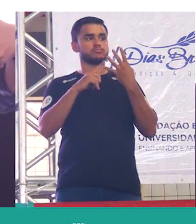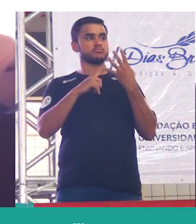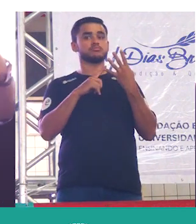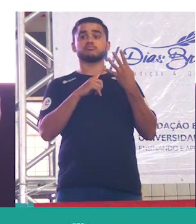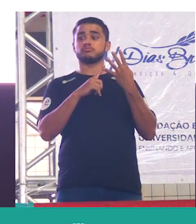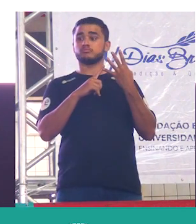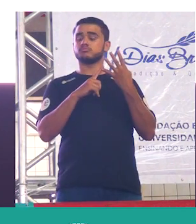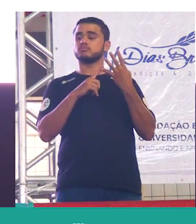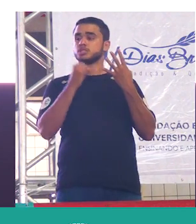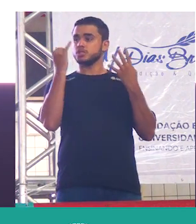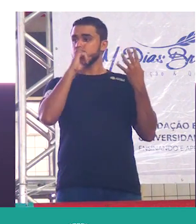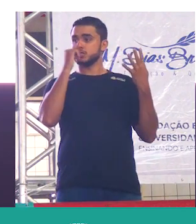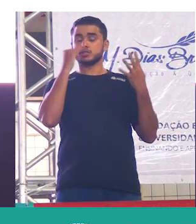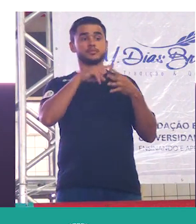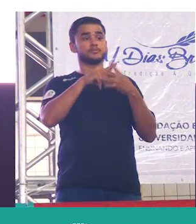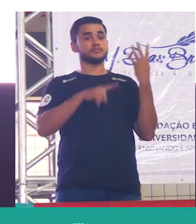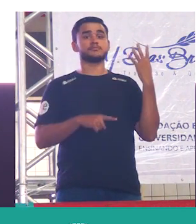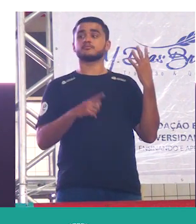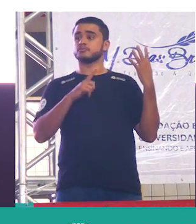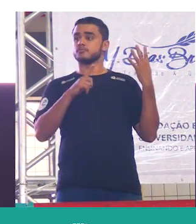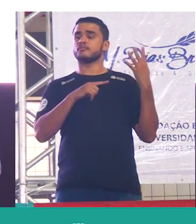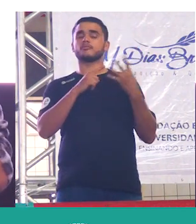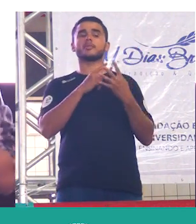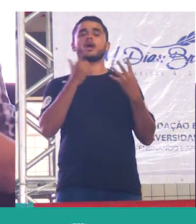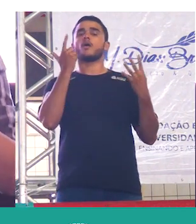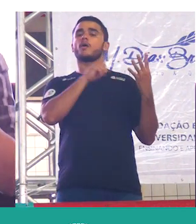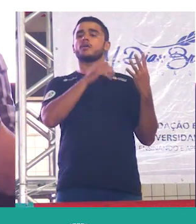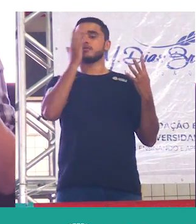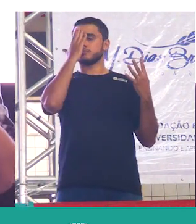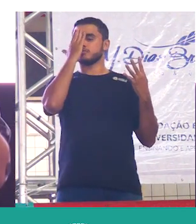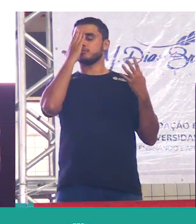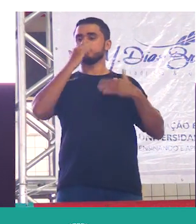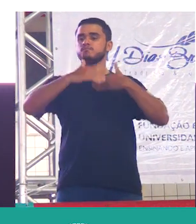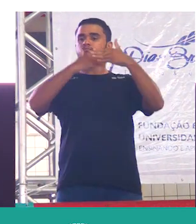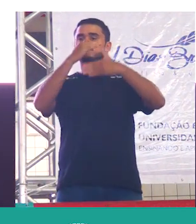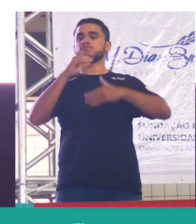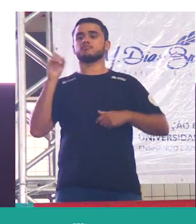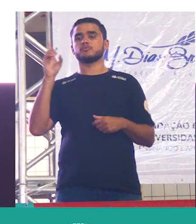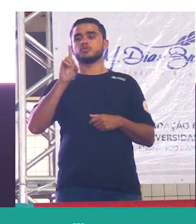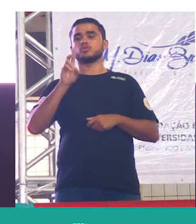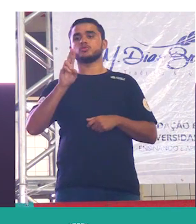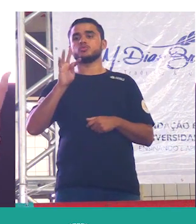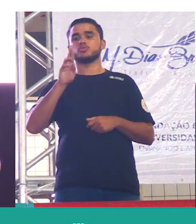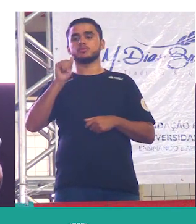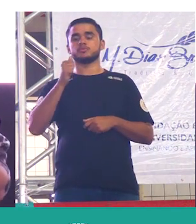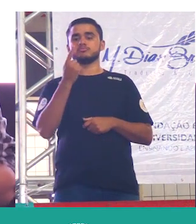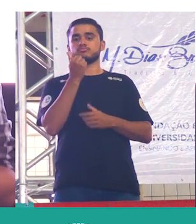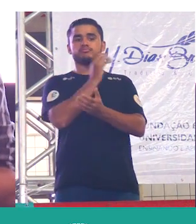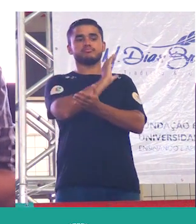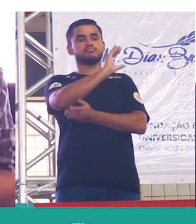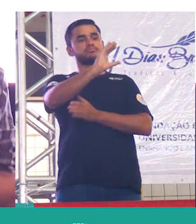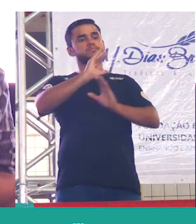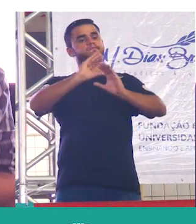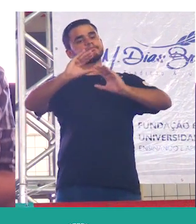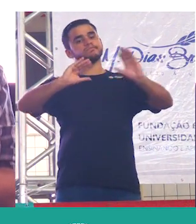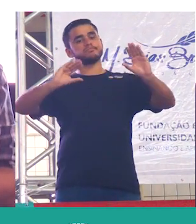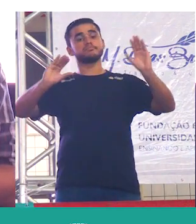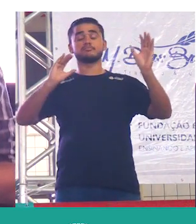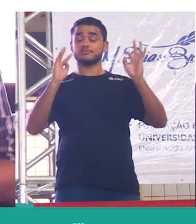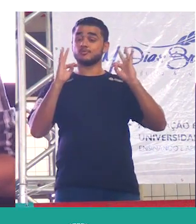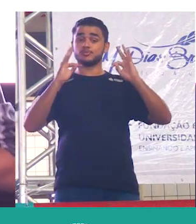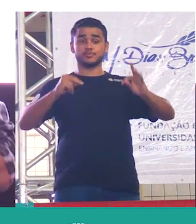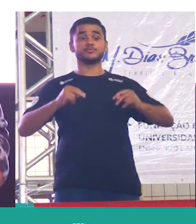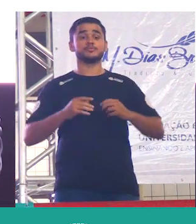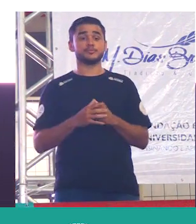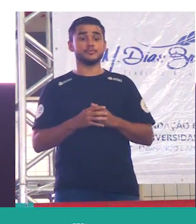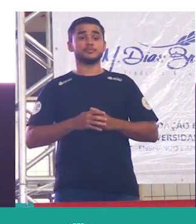os brasileiros iriam ver o governo investindo o que sobrou dos recursos públicos. Isto